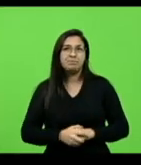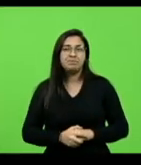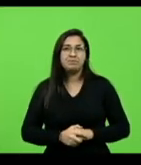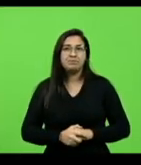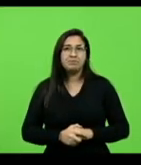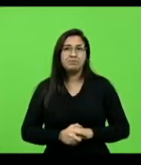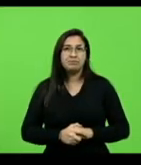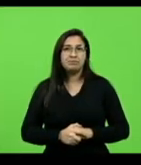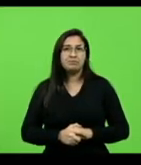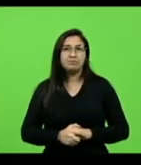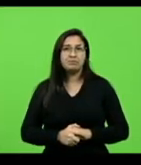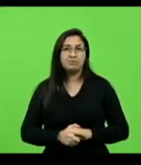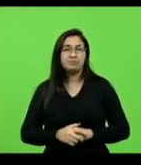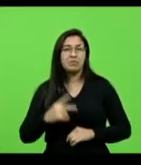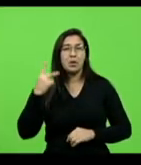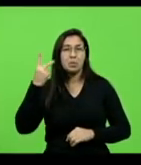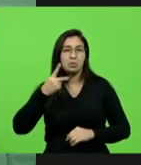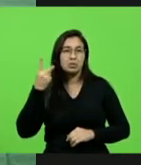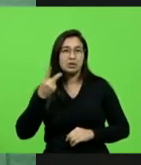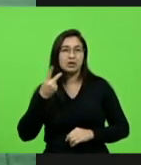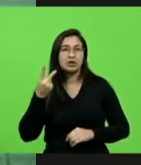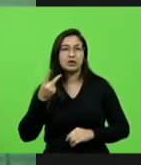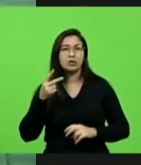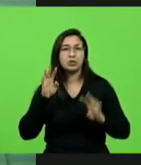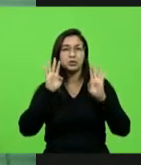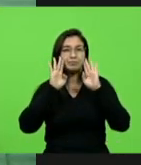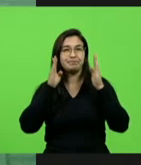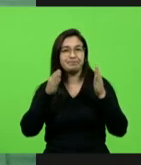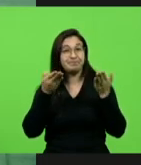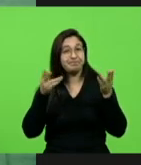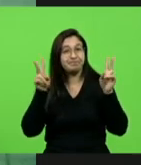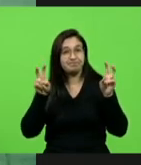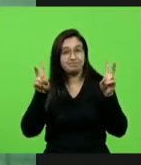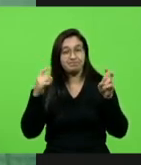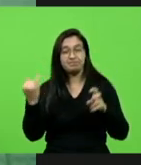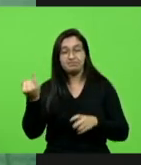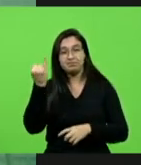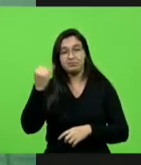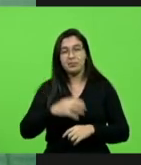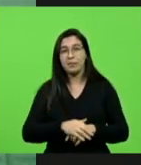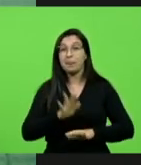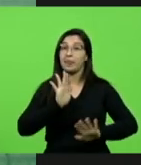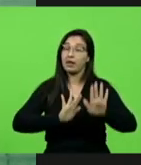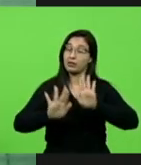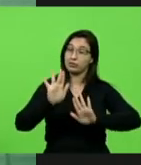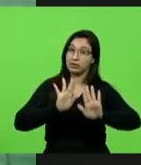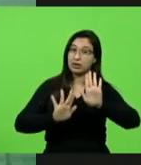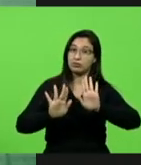e político, nós temos que olhar essa questão, né? Tomar cuidado para não